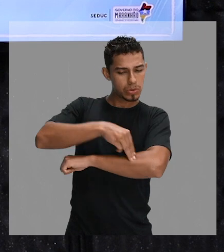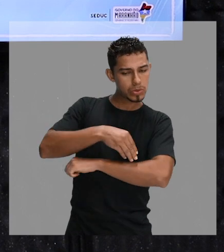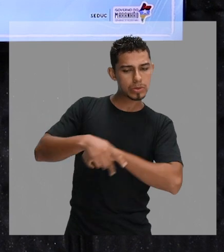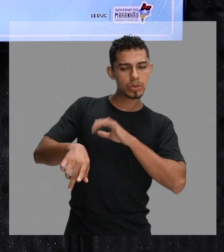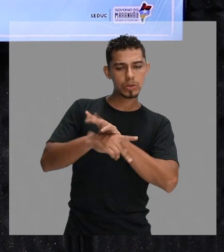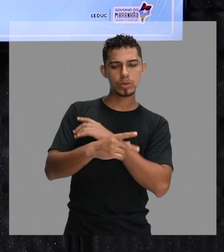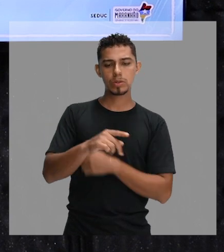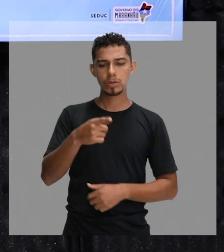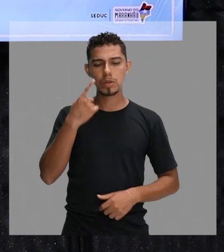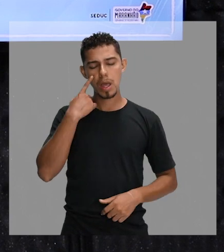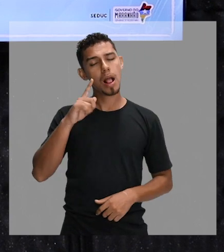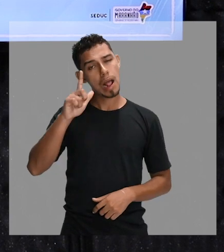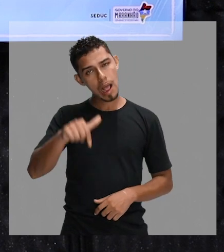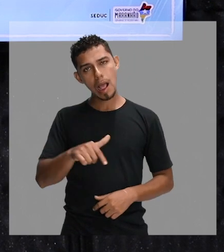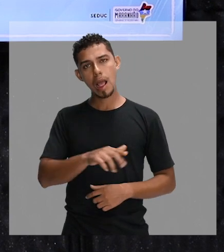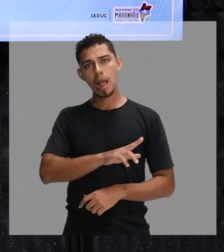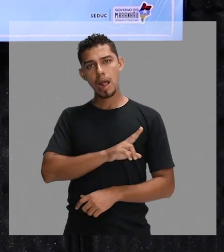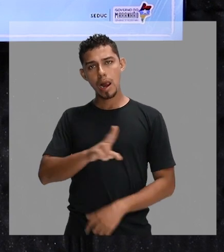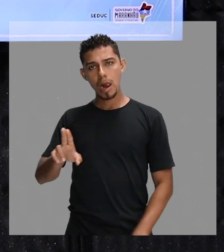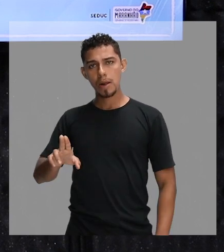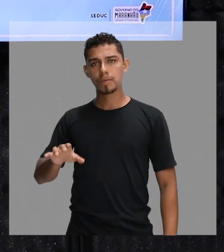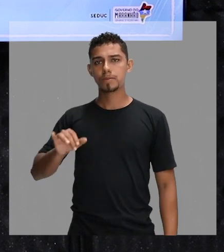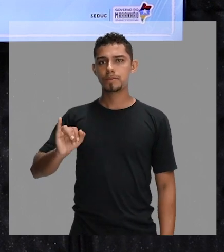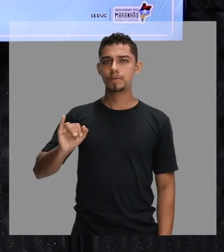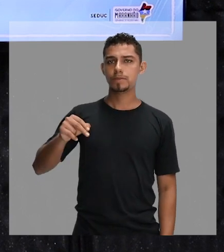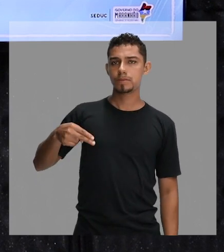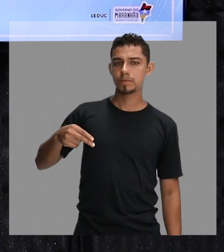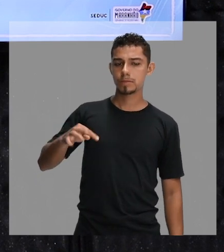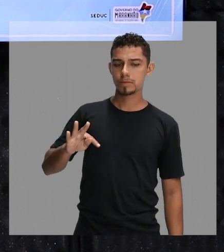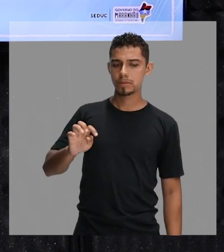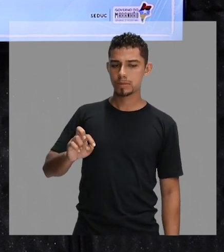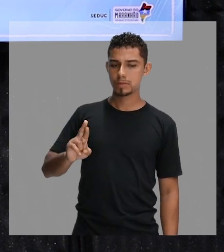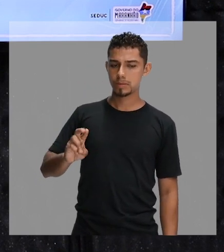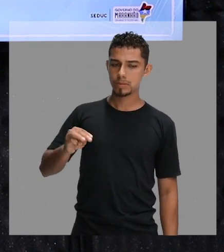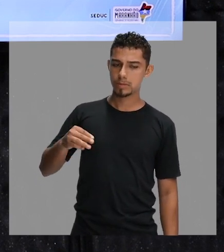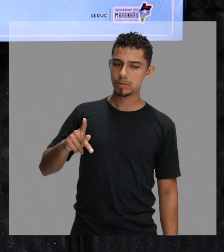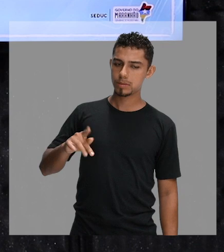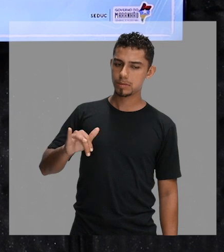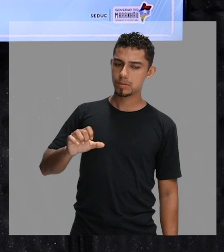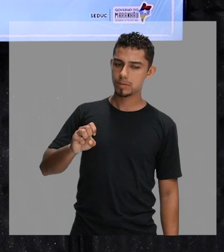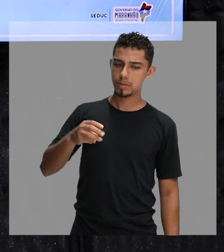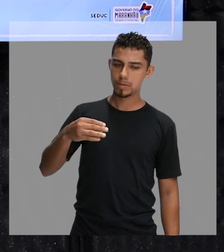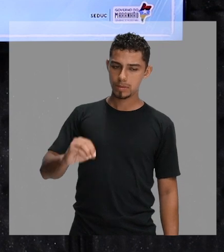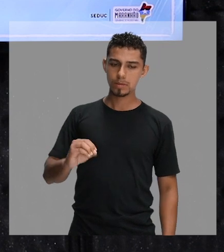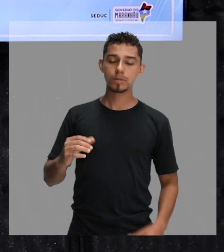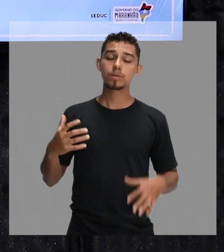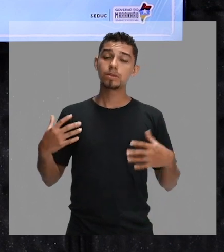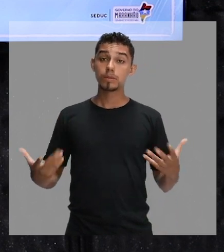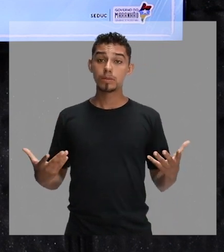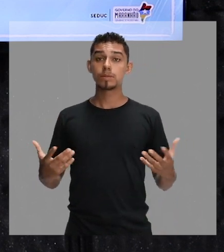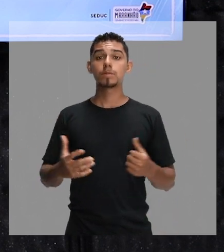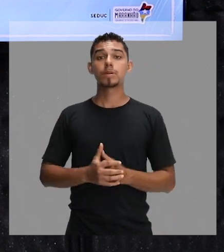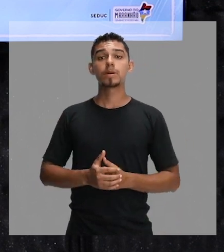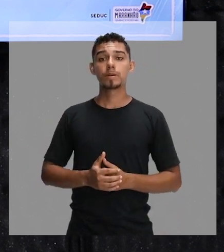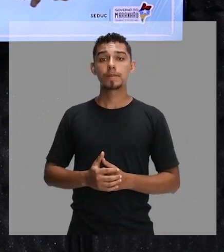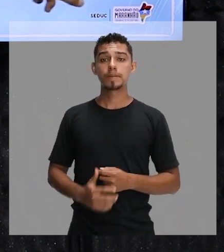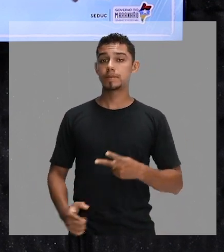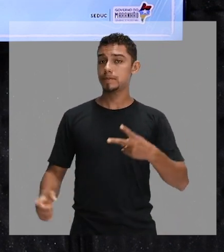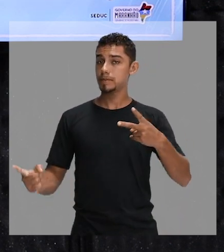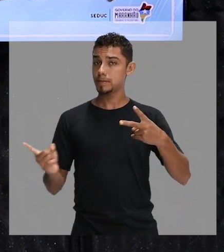é um processo de intemperismo. Já a erosão é o processo compreendido pela